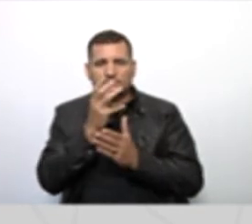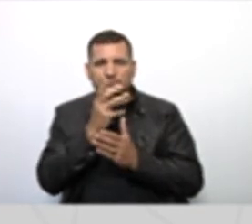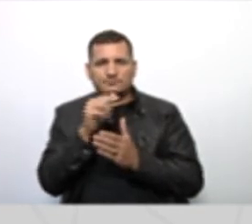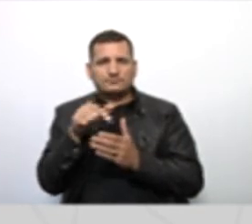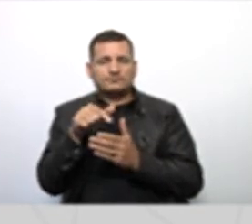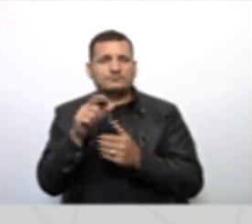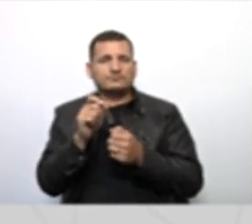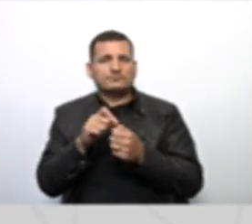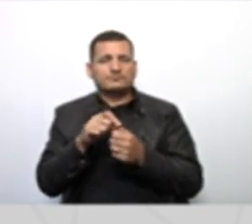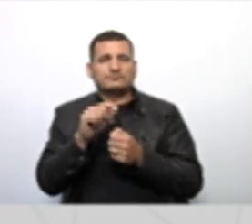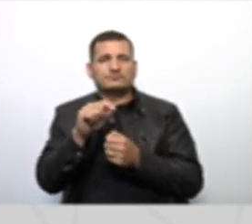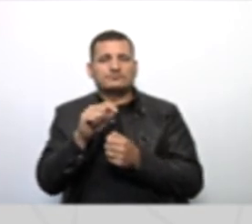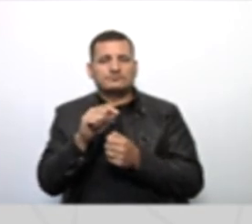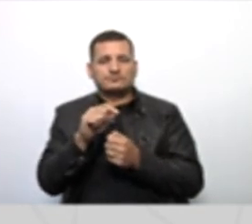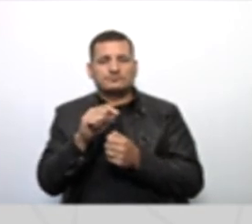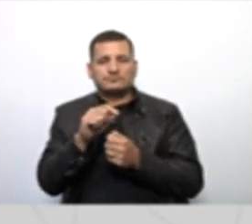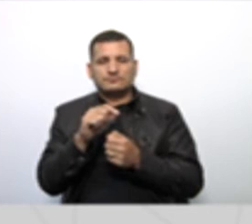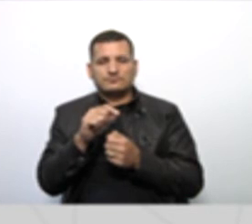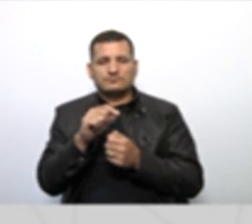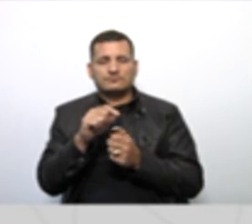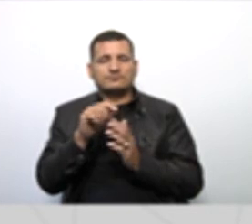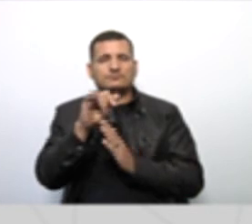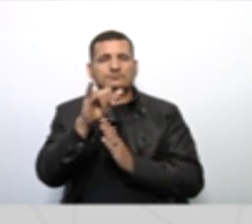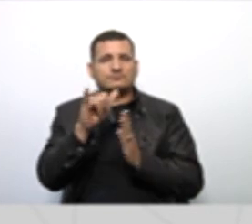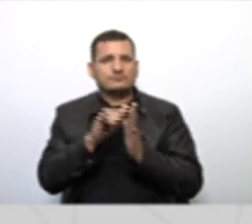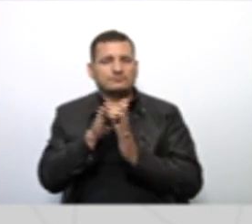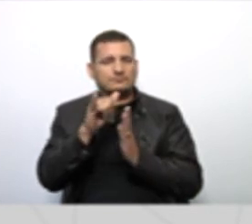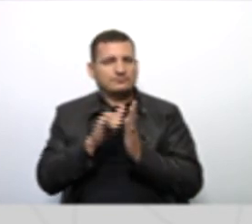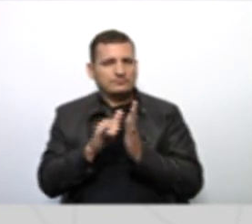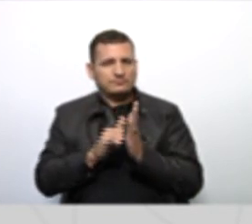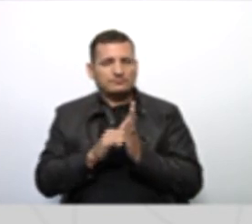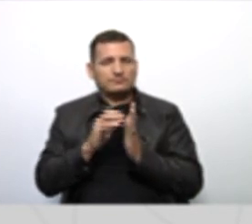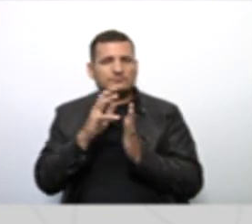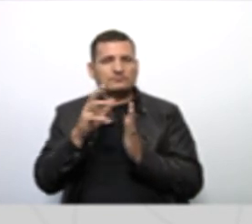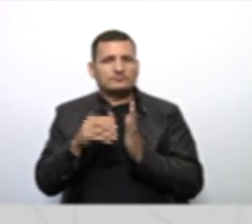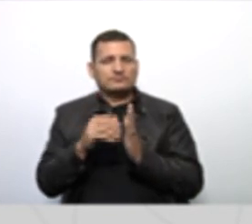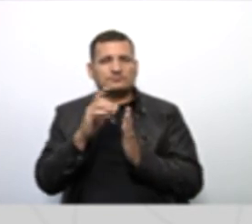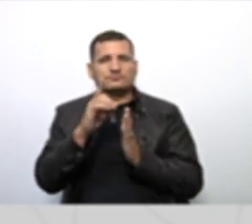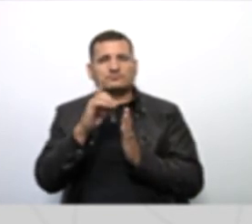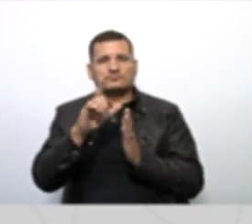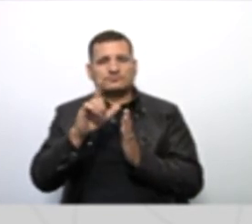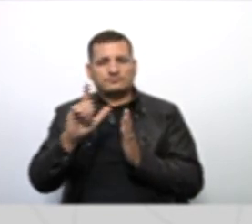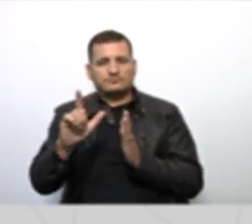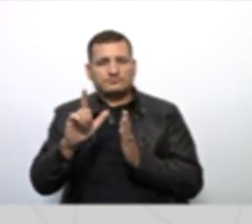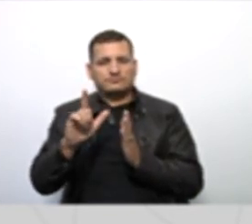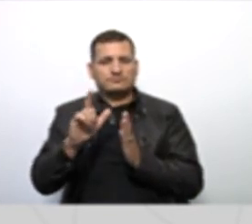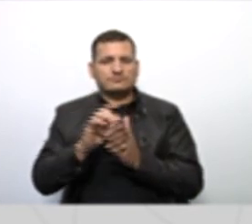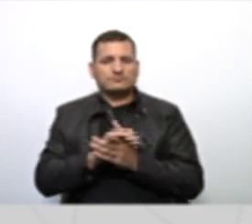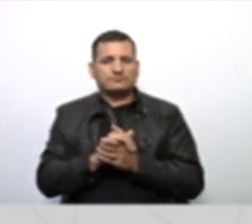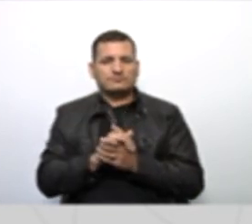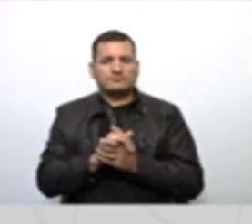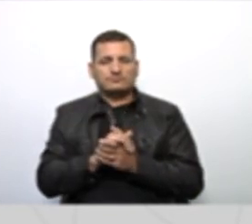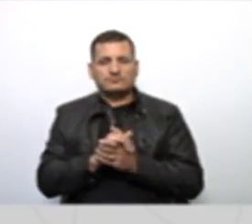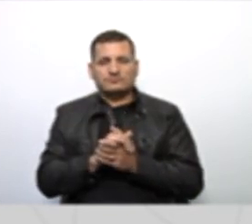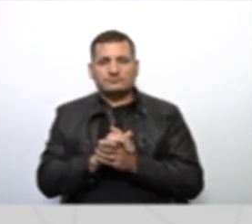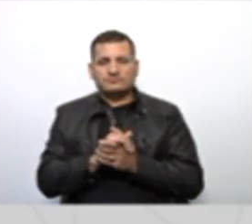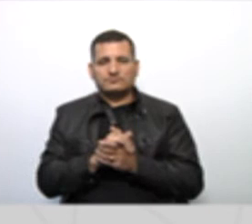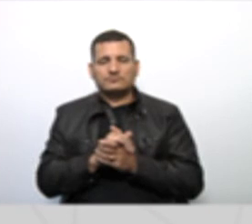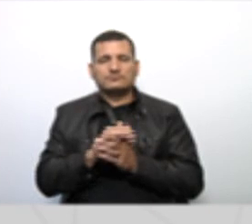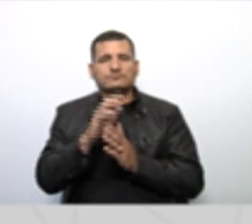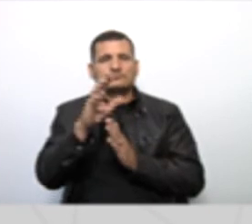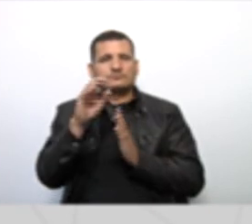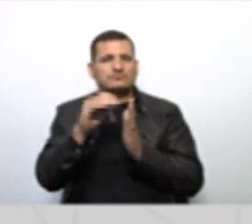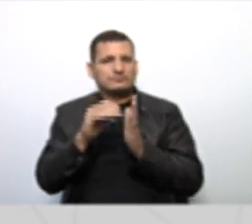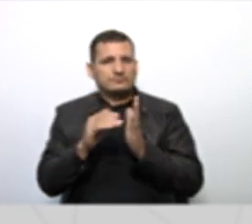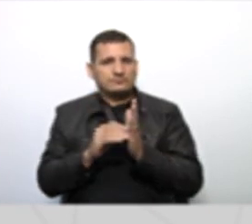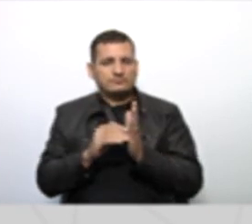faz automaticamente, baixa todos esses DLLs aqui, ó, do Py for Android. Então ele baixa